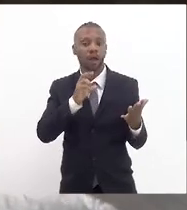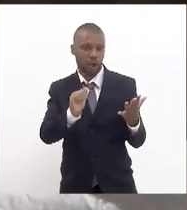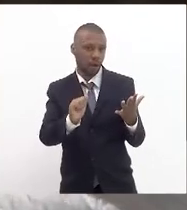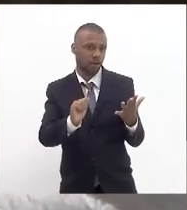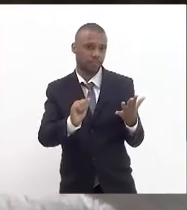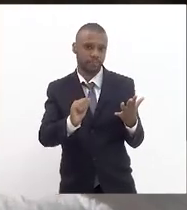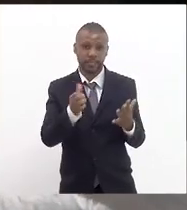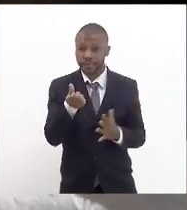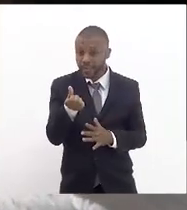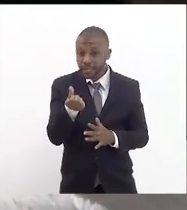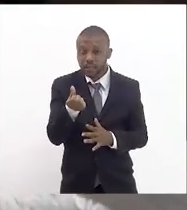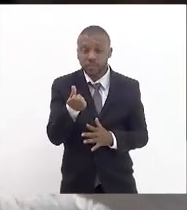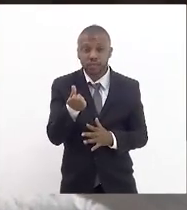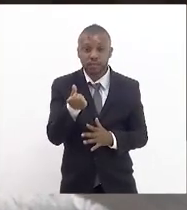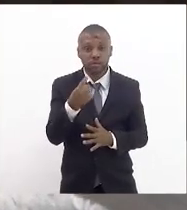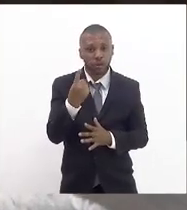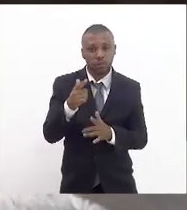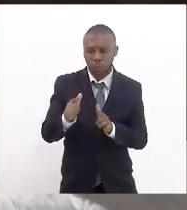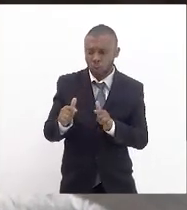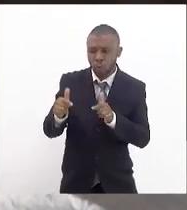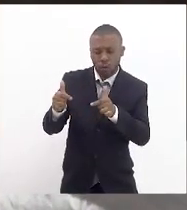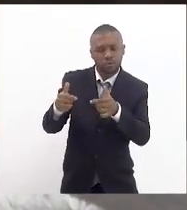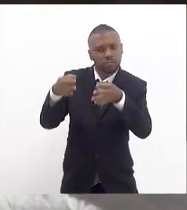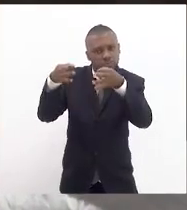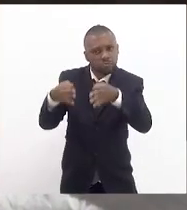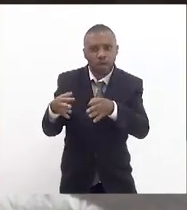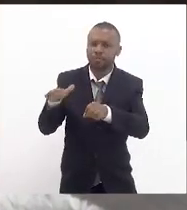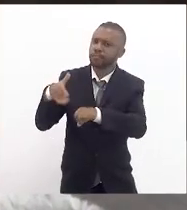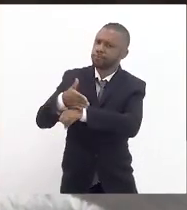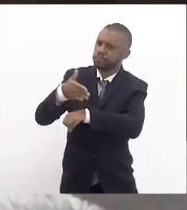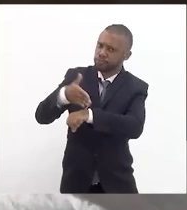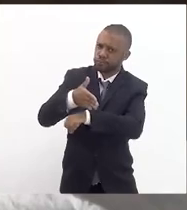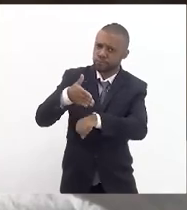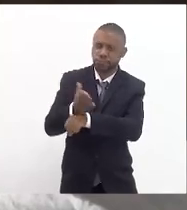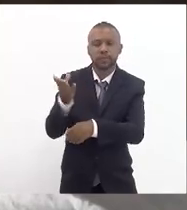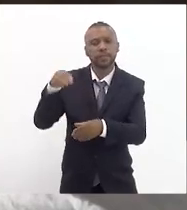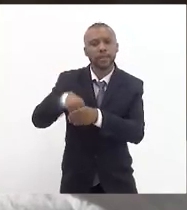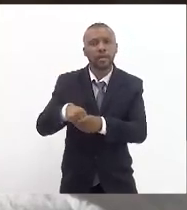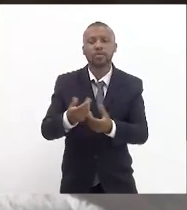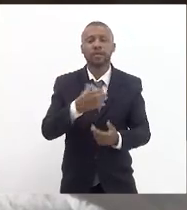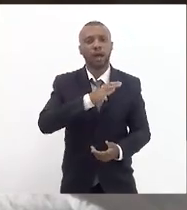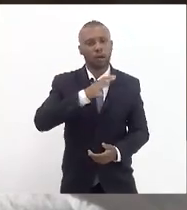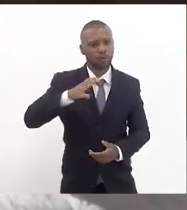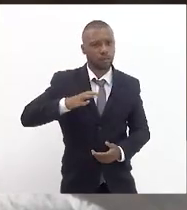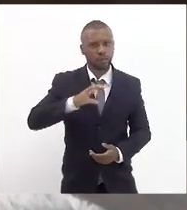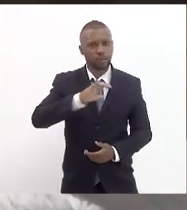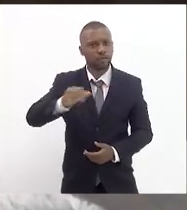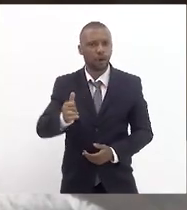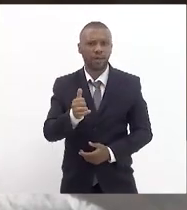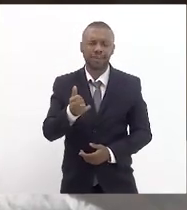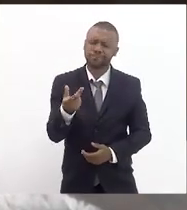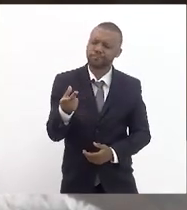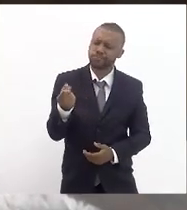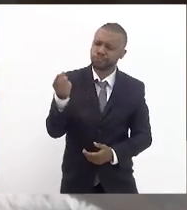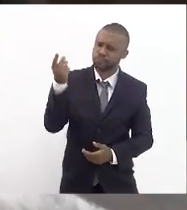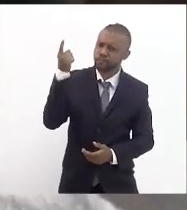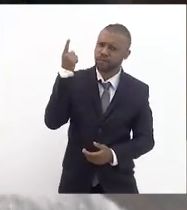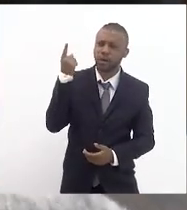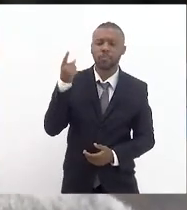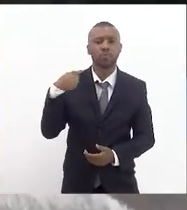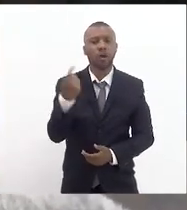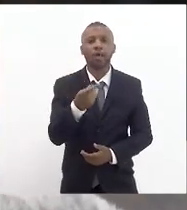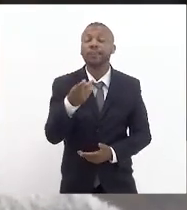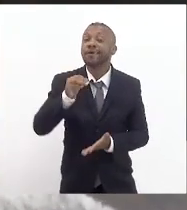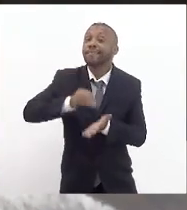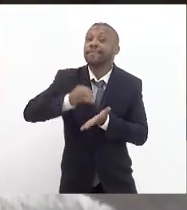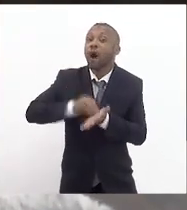Somos efetivos na CCJ. E eu quero dizer, senhor presidente, que há muito tempo nós não temos a